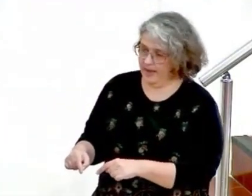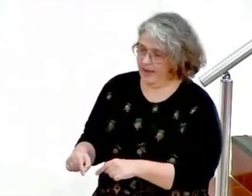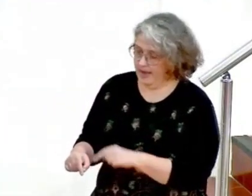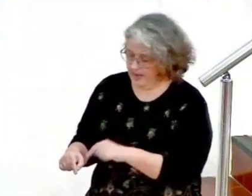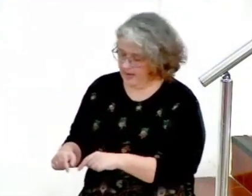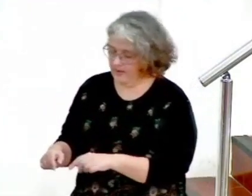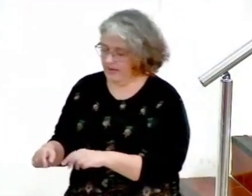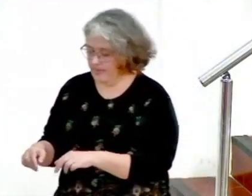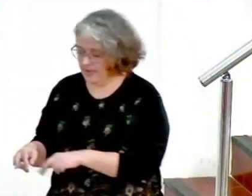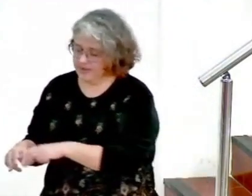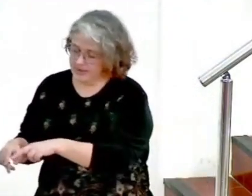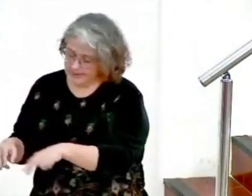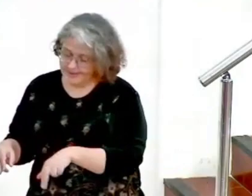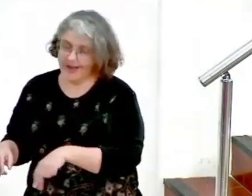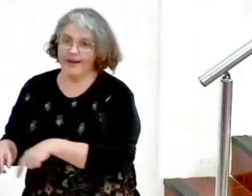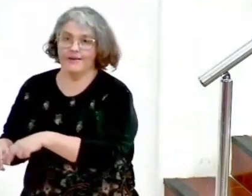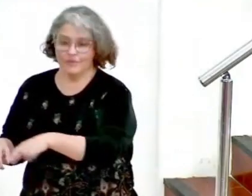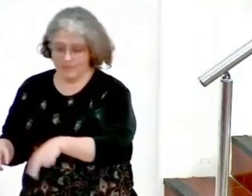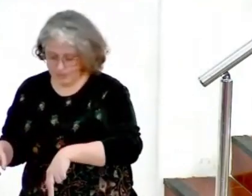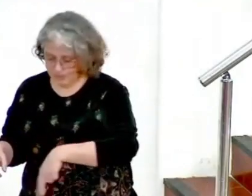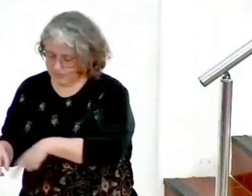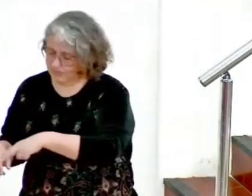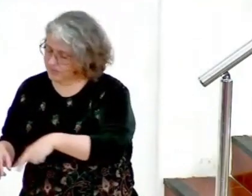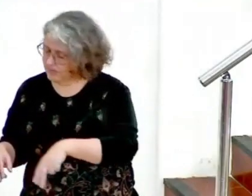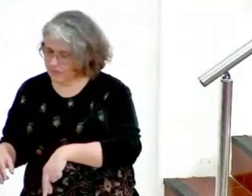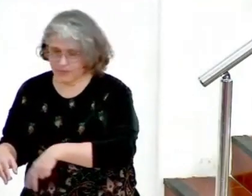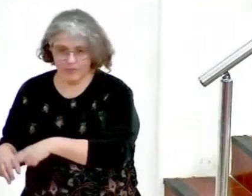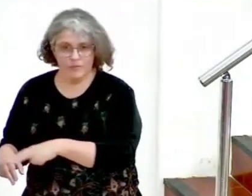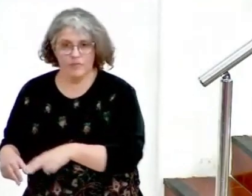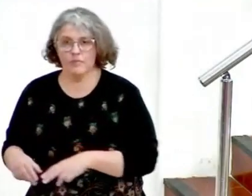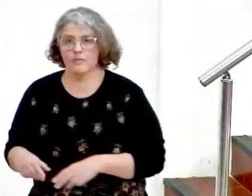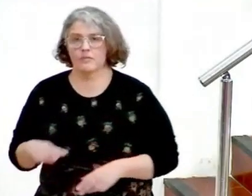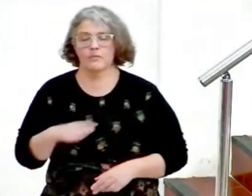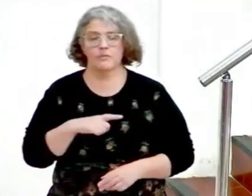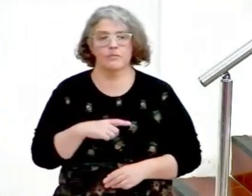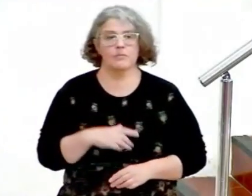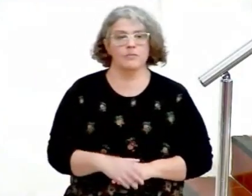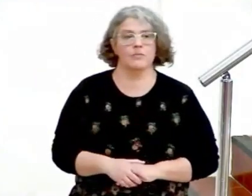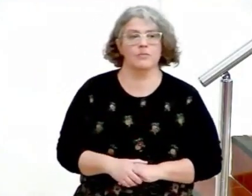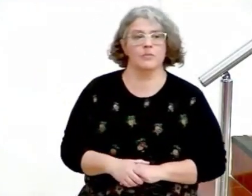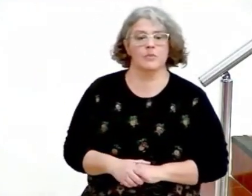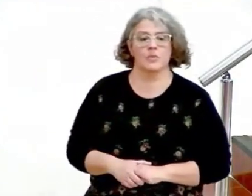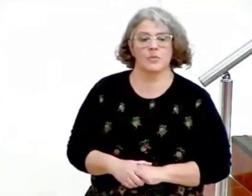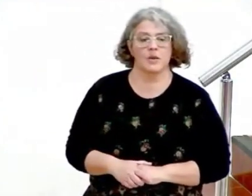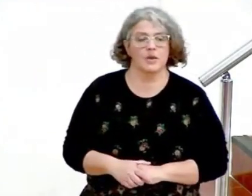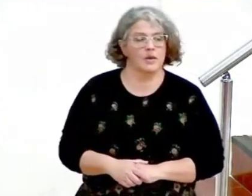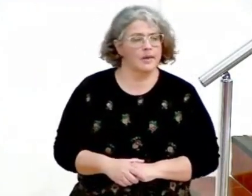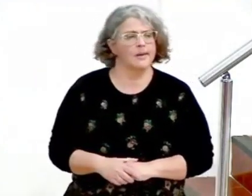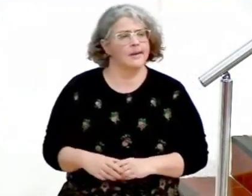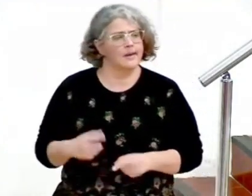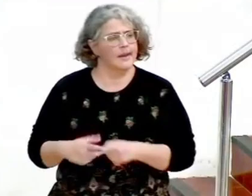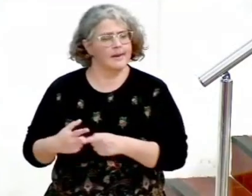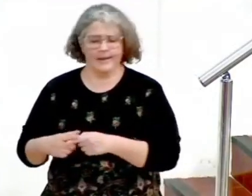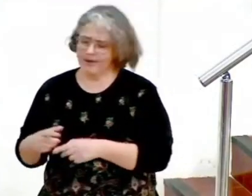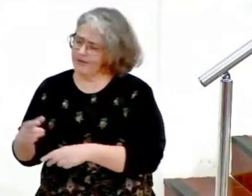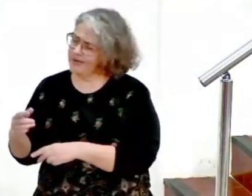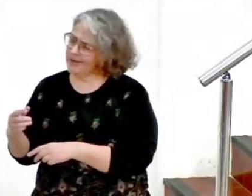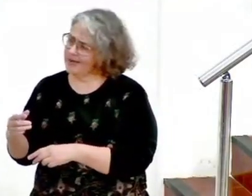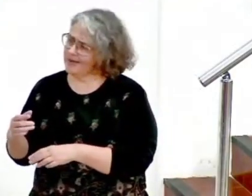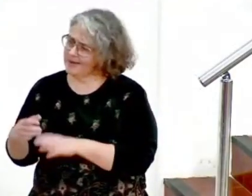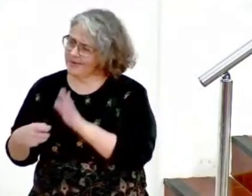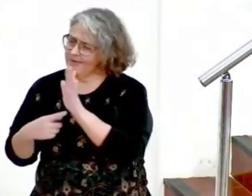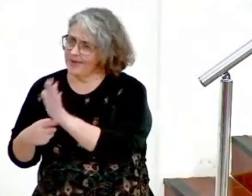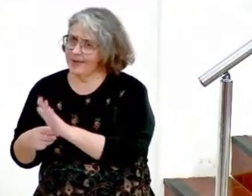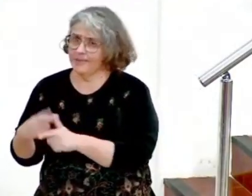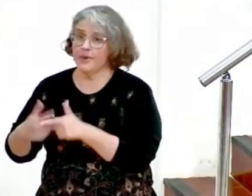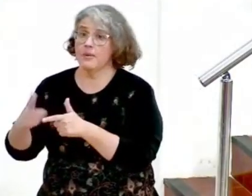terra. No entanto, enquanto ele está peregrinando e levantando altares ao Senhor, ele se depara com um problema, a fome. E por